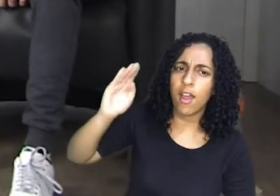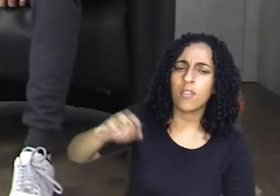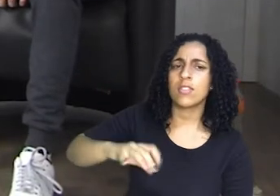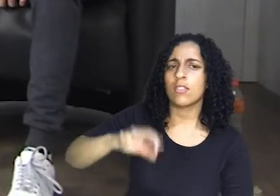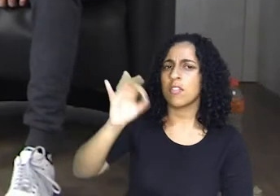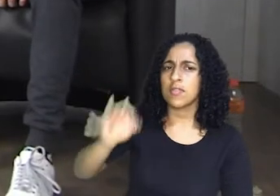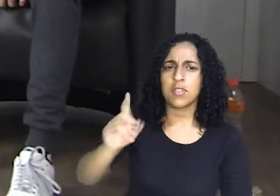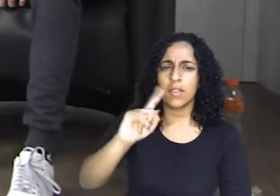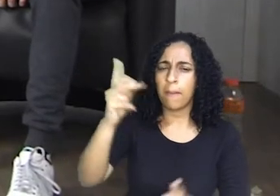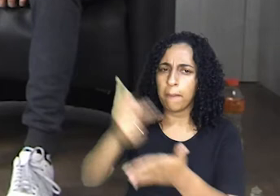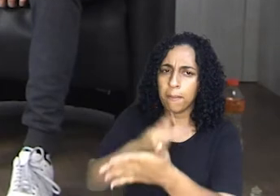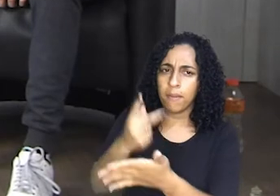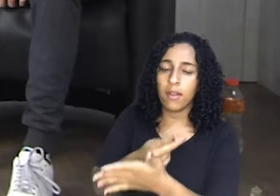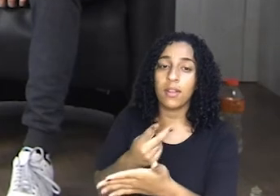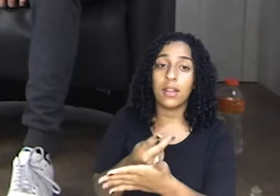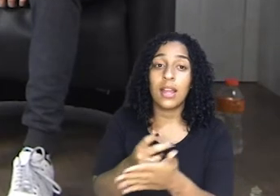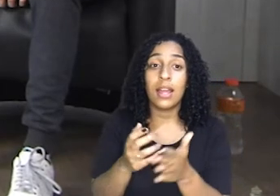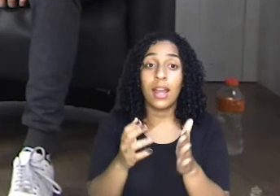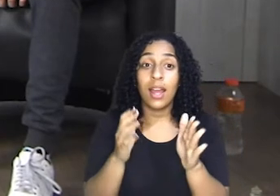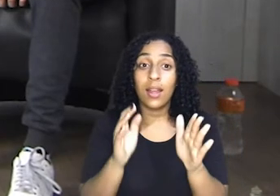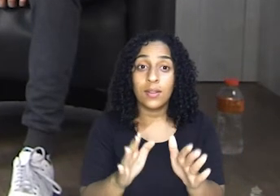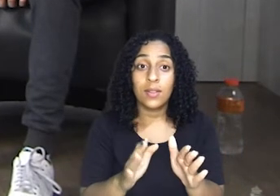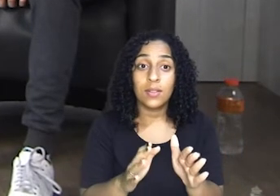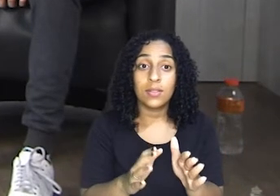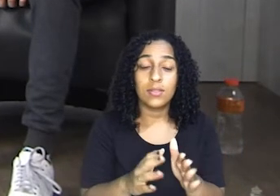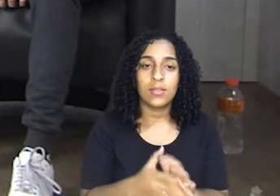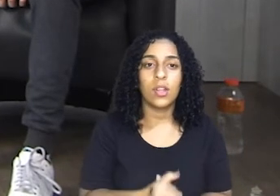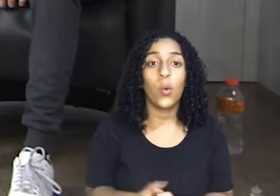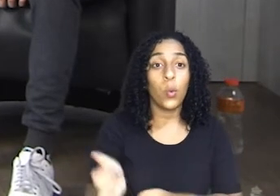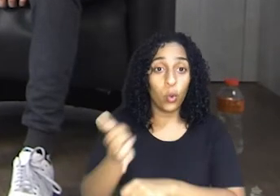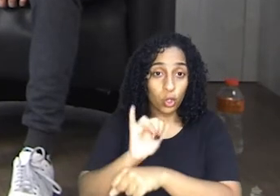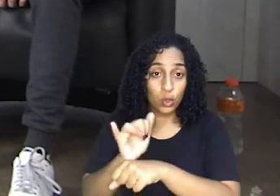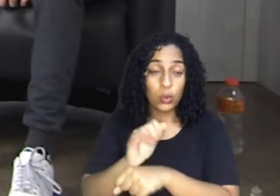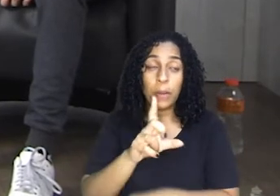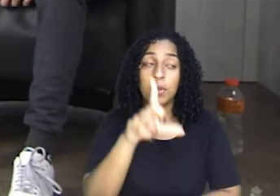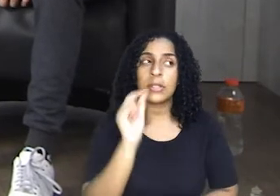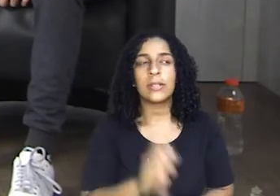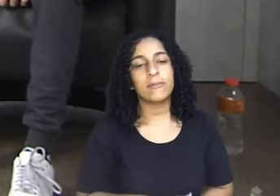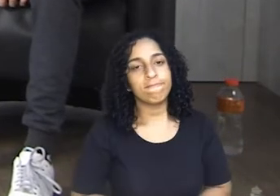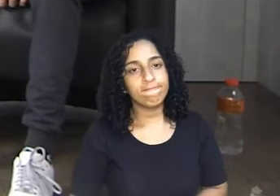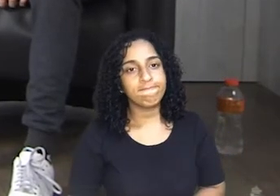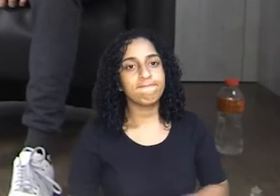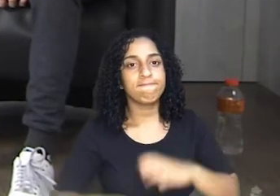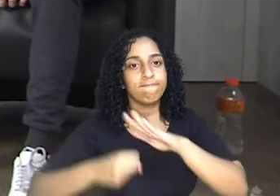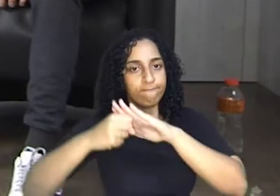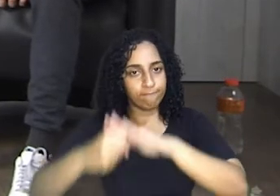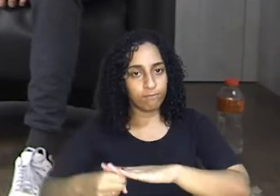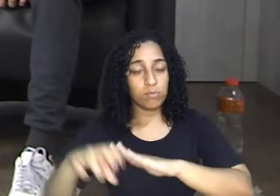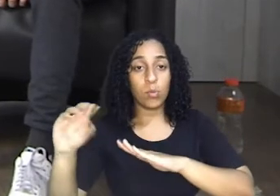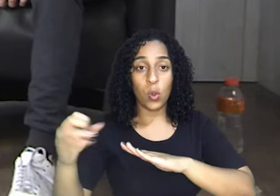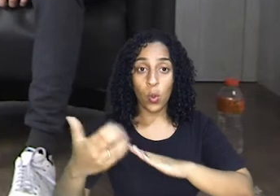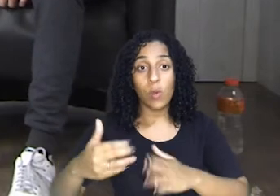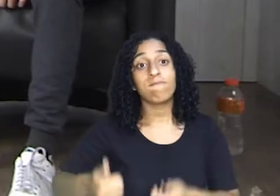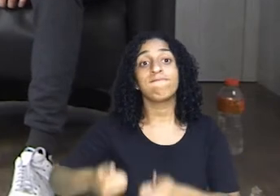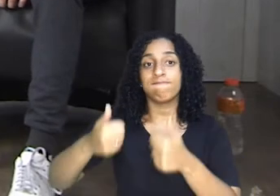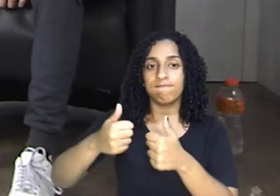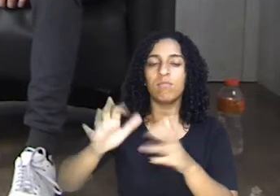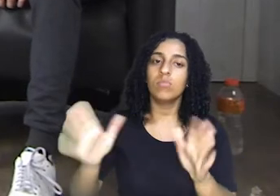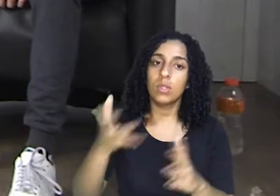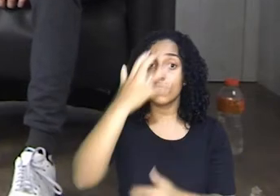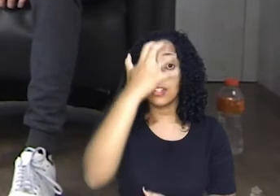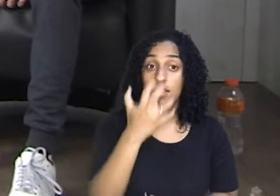incorreto quem decide se vai derrubar ou não canal é o próprio YouTube né E aí isso é